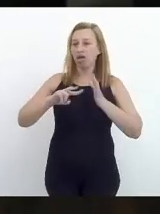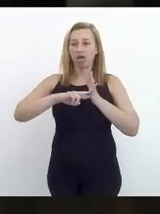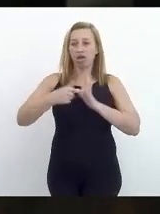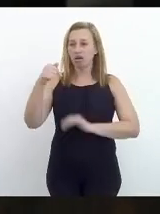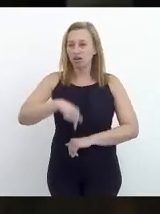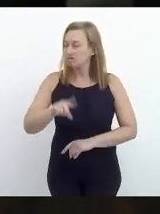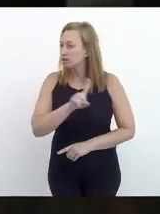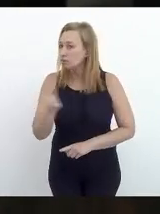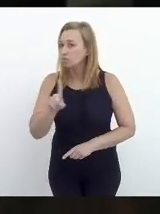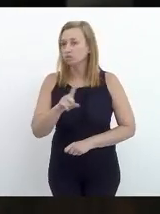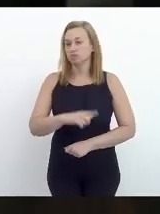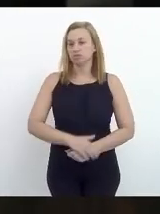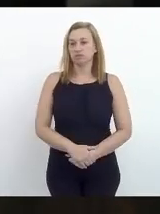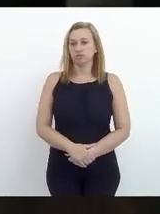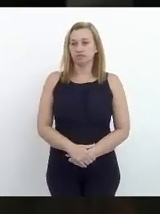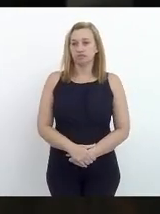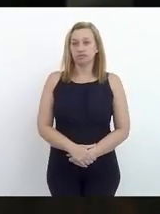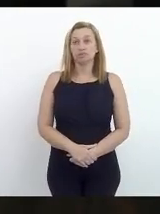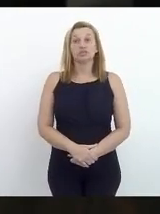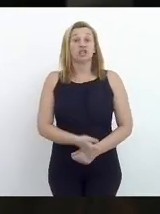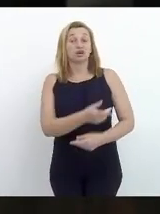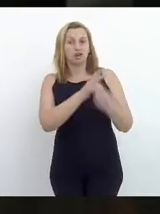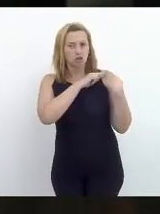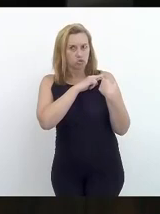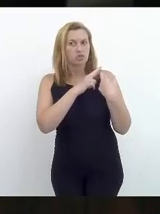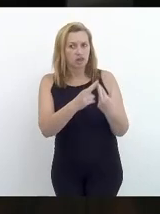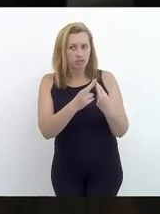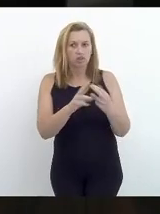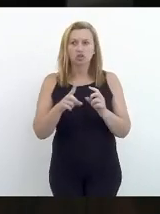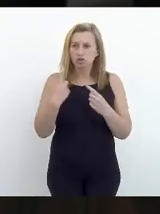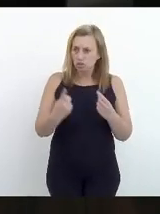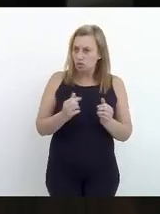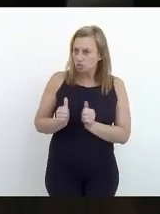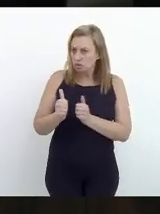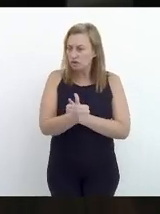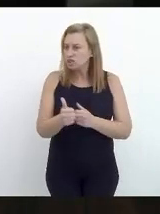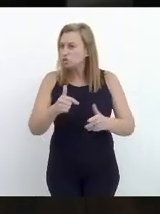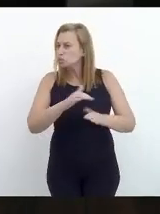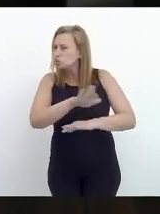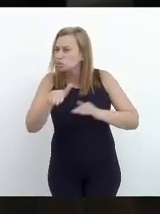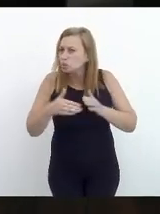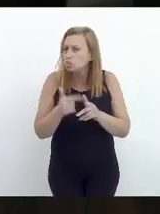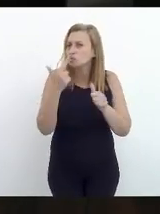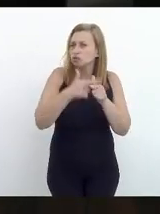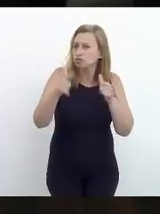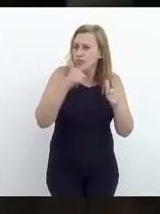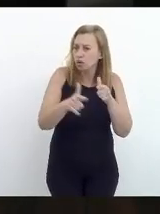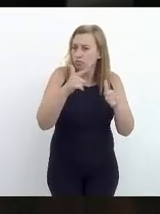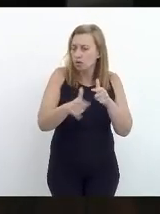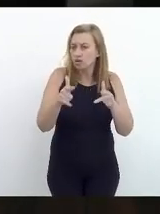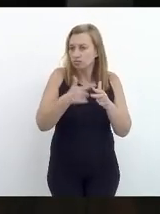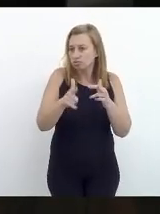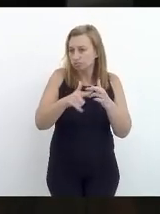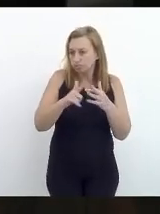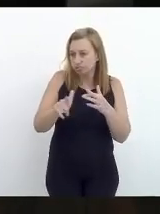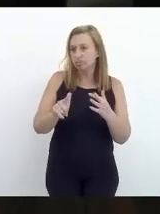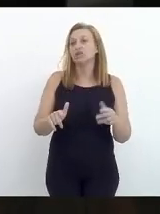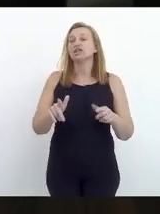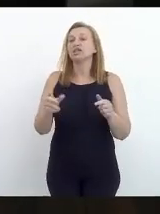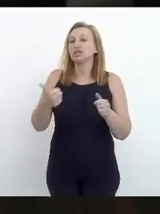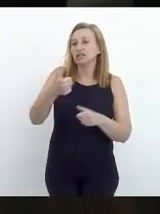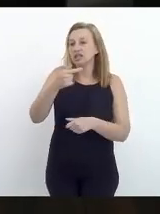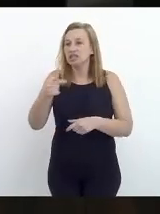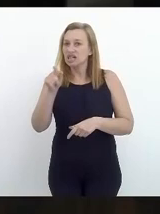dentro. Porque com muita responsabilidade nós enfrentamos todos os problemas. Em 17, lá, com a